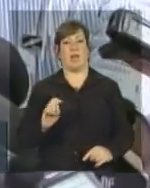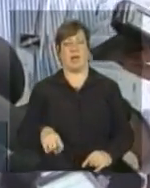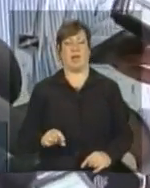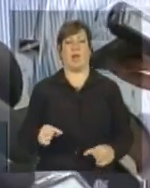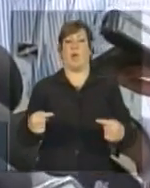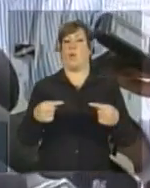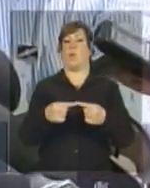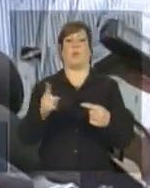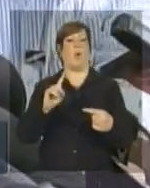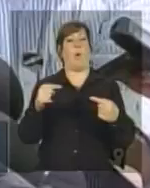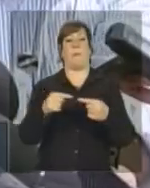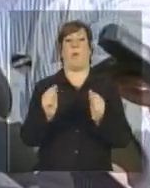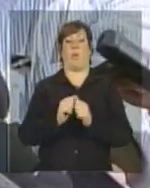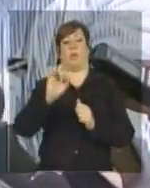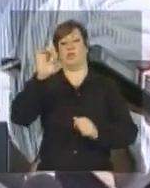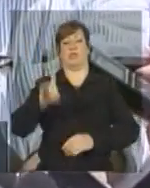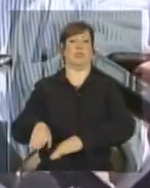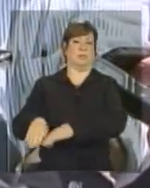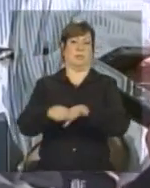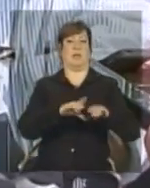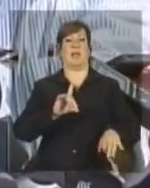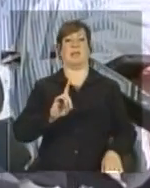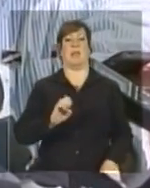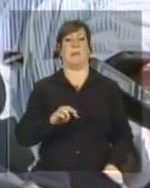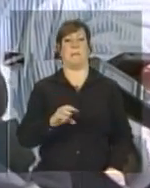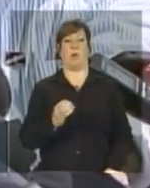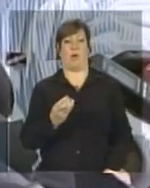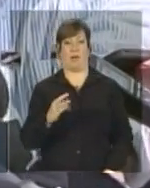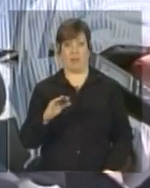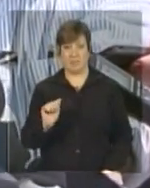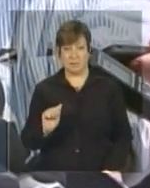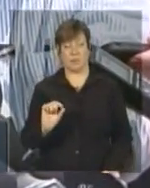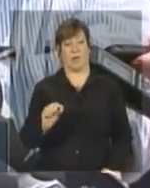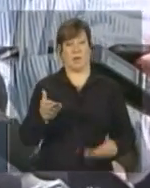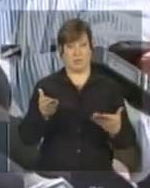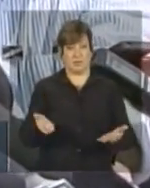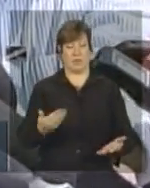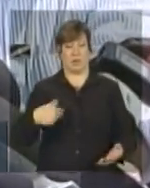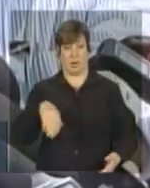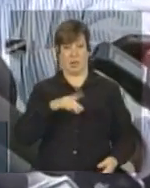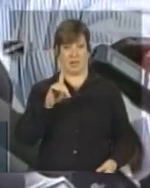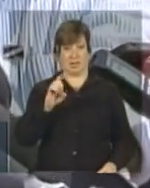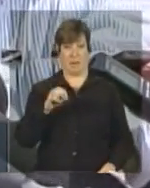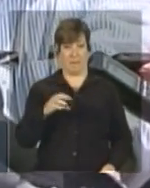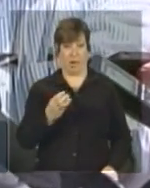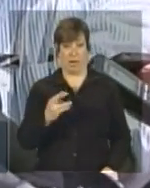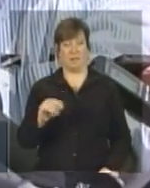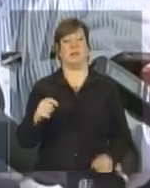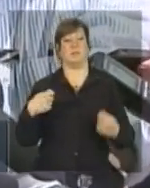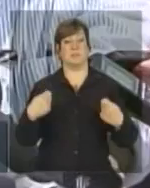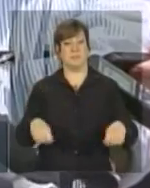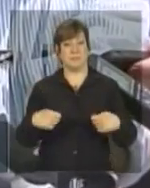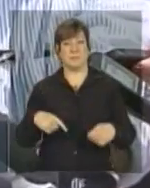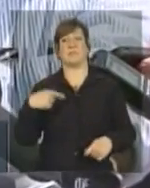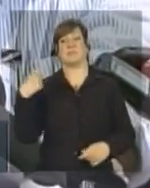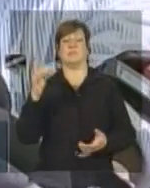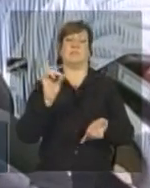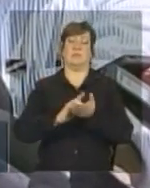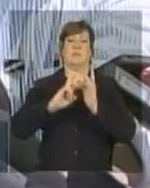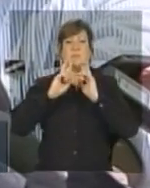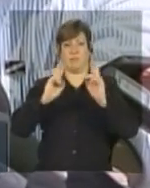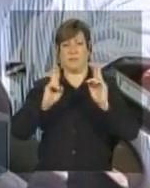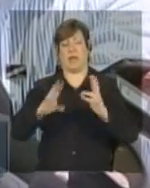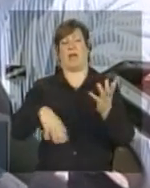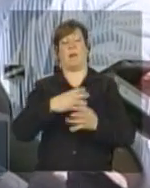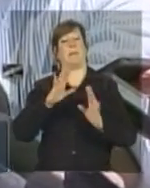uma democracia. Numa democracia você sempre tem de considerar legítimas reivindicações, mas há